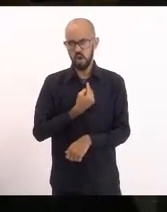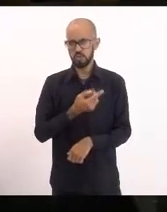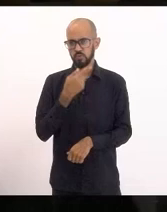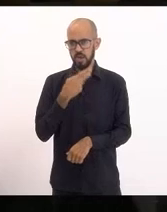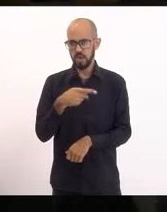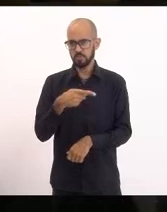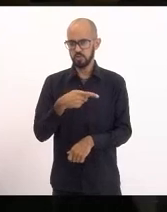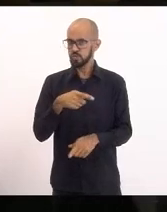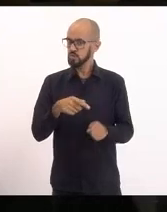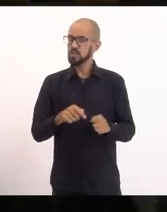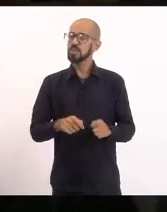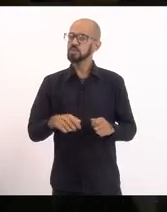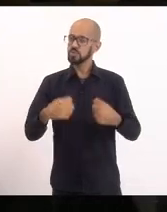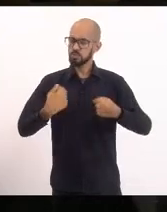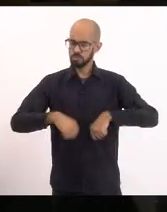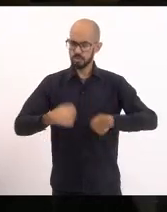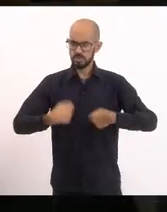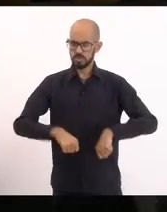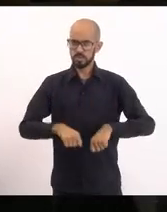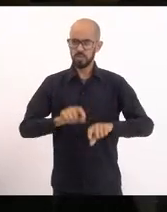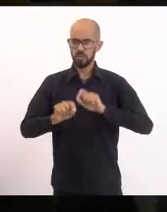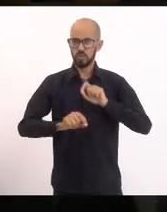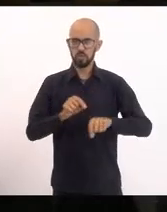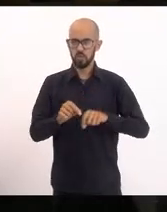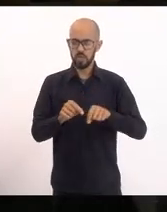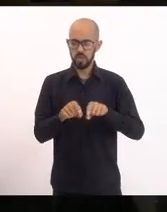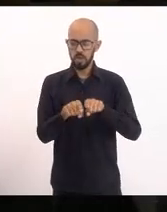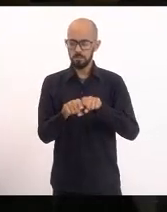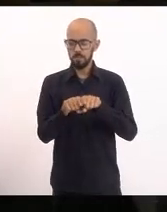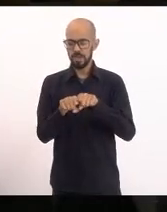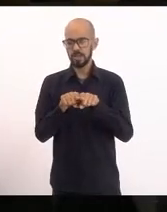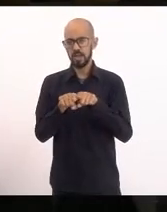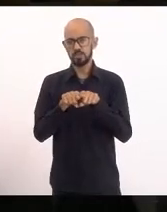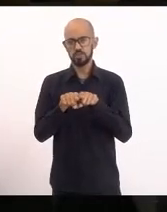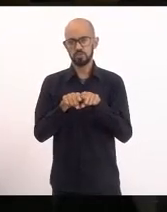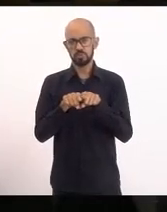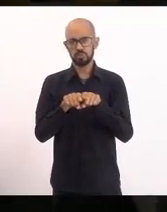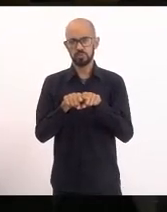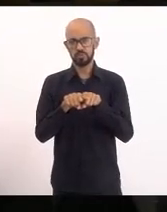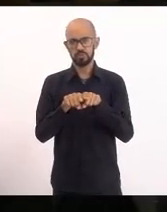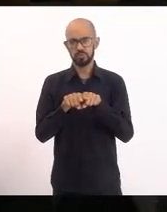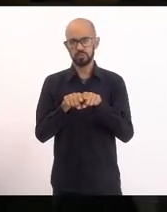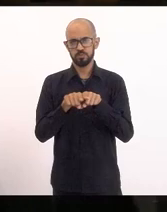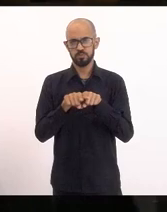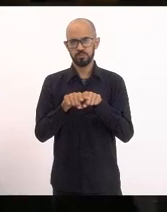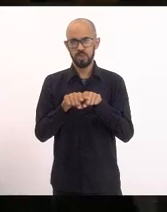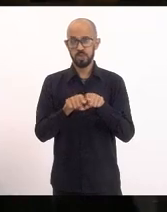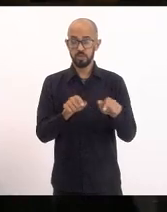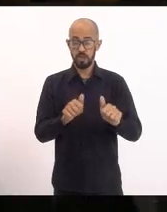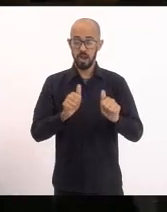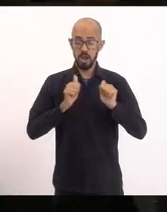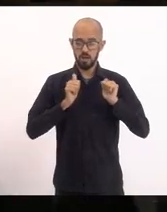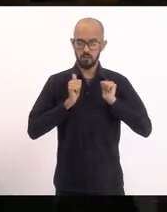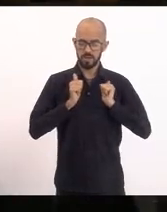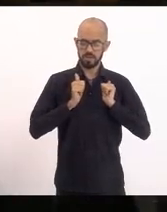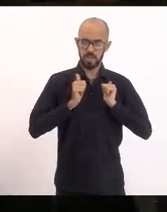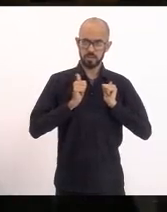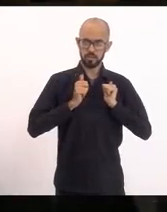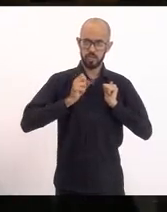era indispensável a paridade entre inativos que